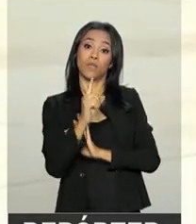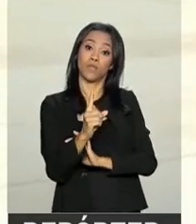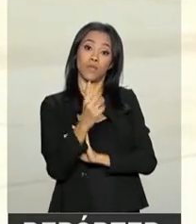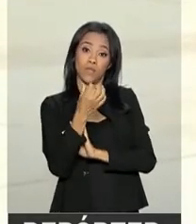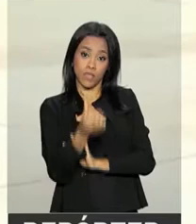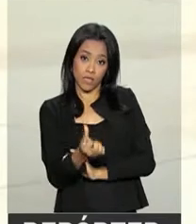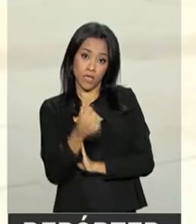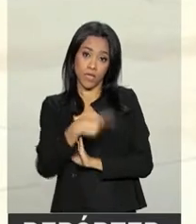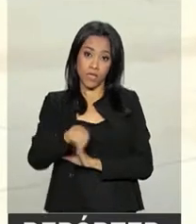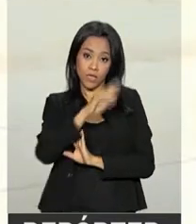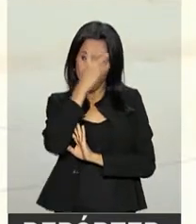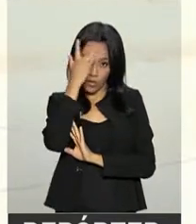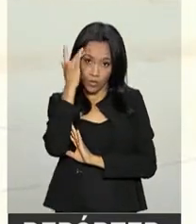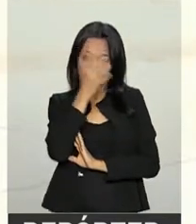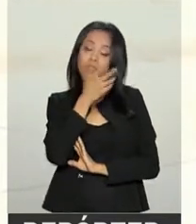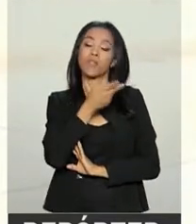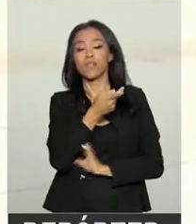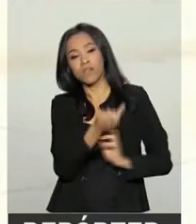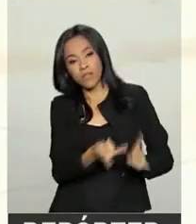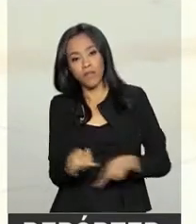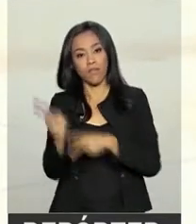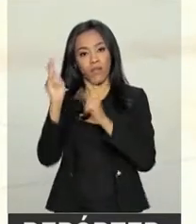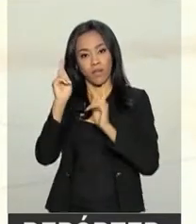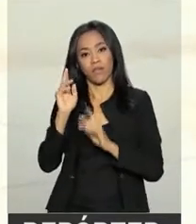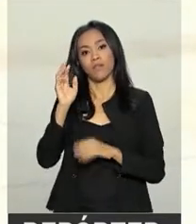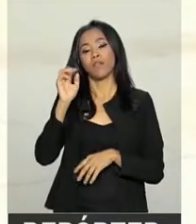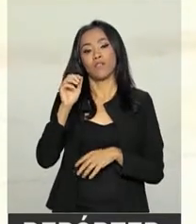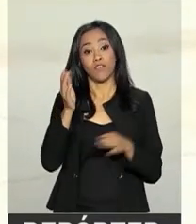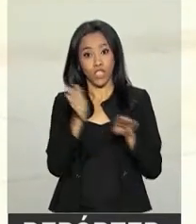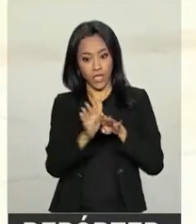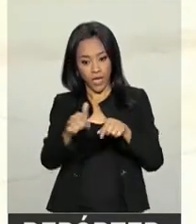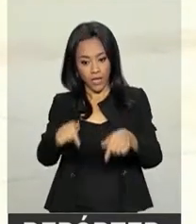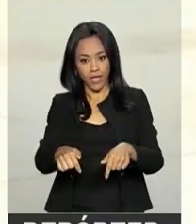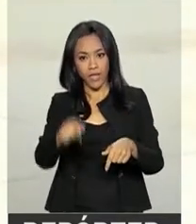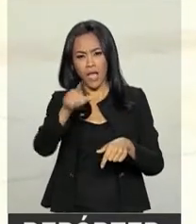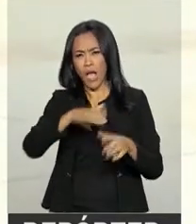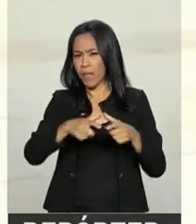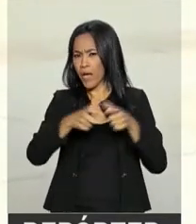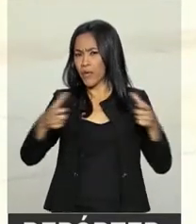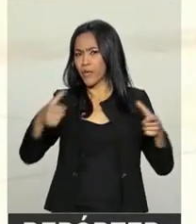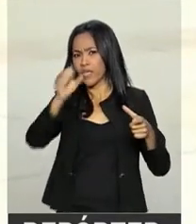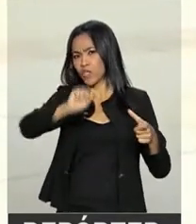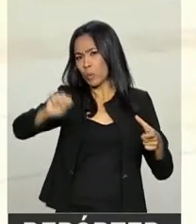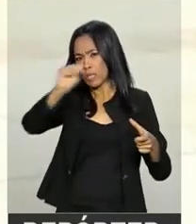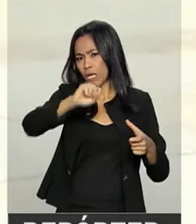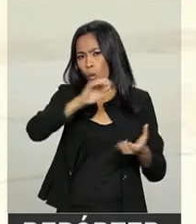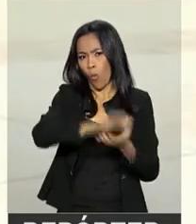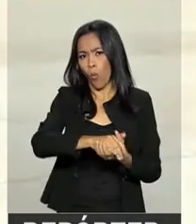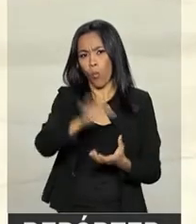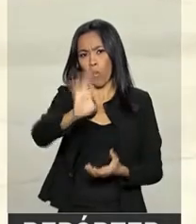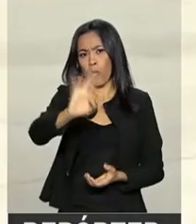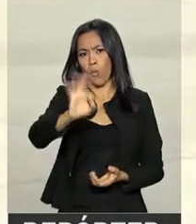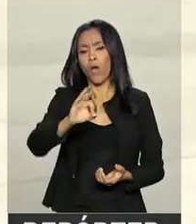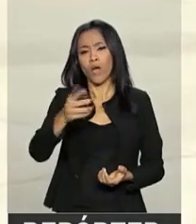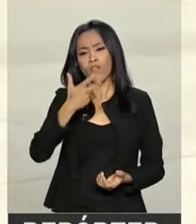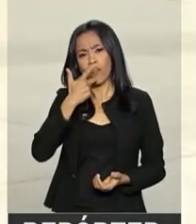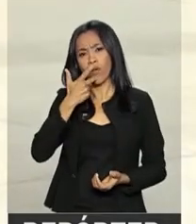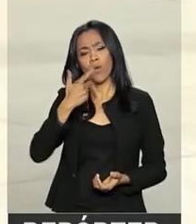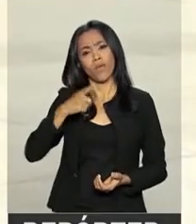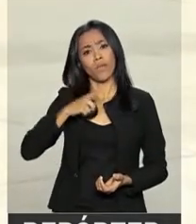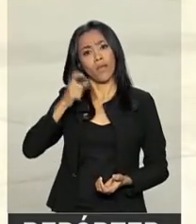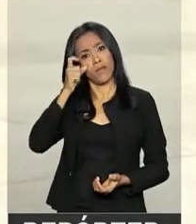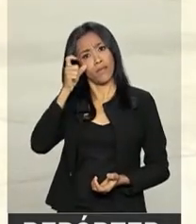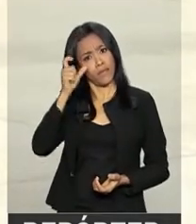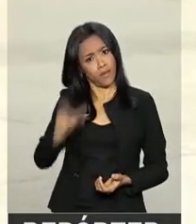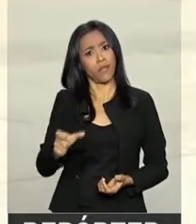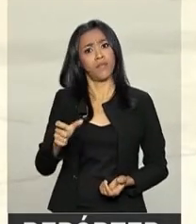pela Força Aérea Brasileira. A maioria dessas pessoas está solteira e demonstrou para o governo brasileiro o interesse de viver